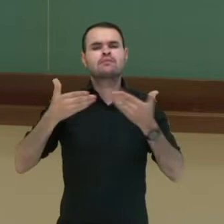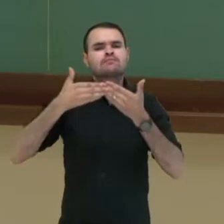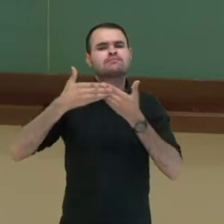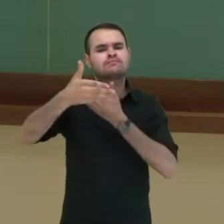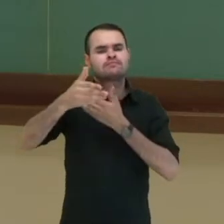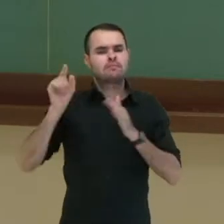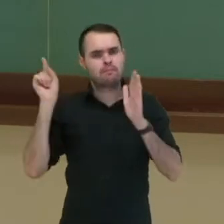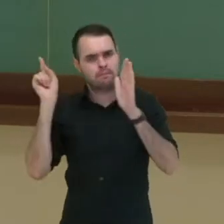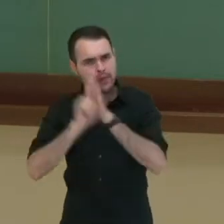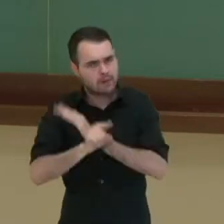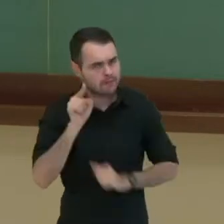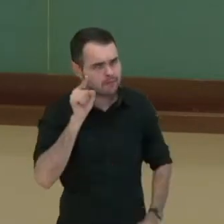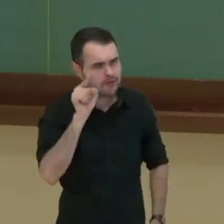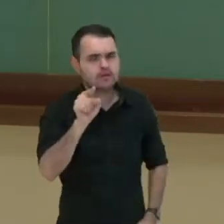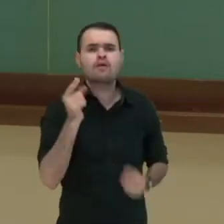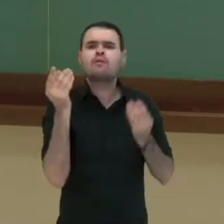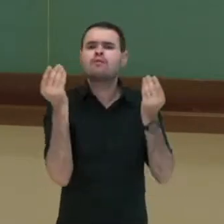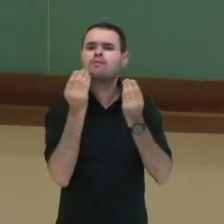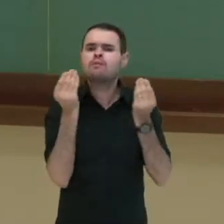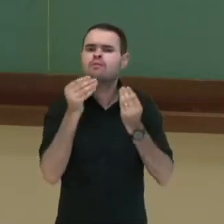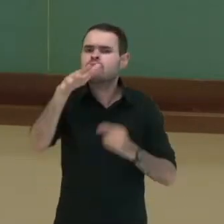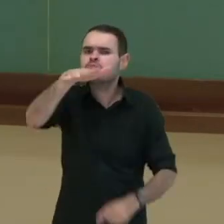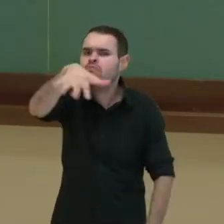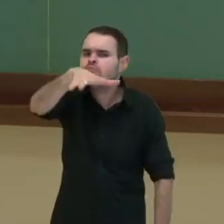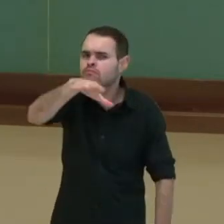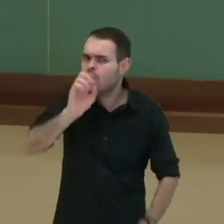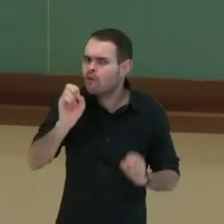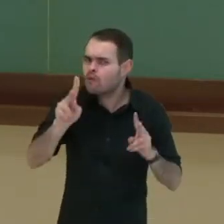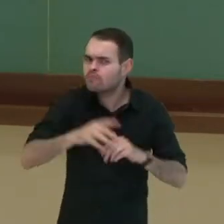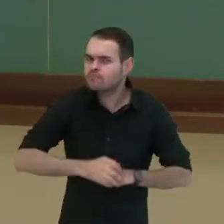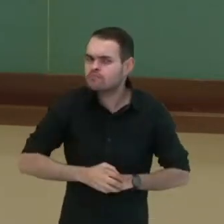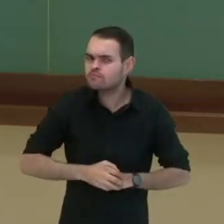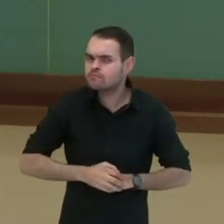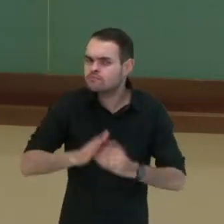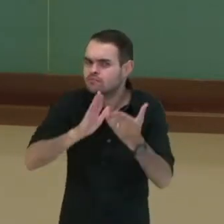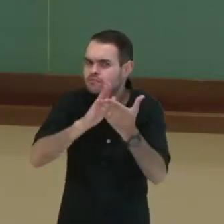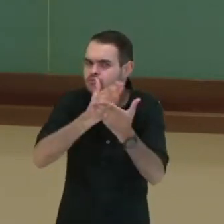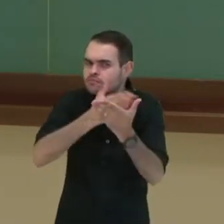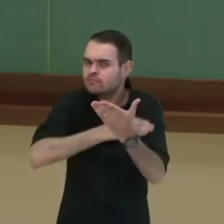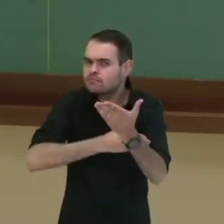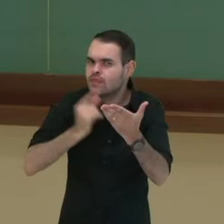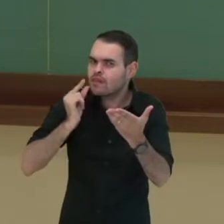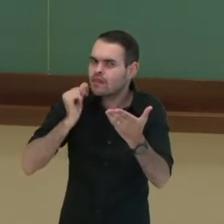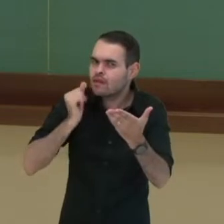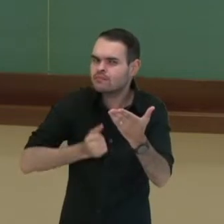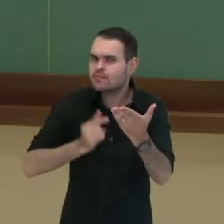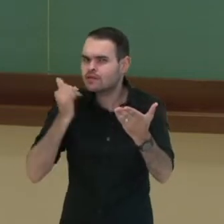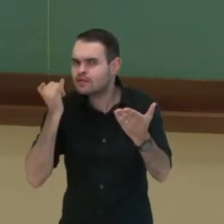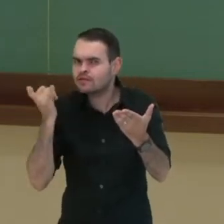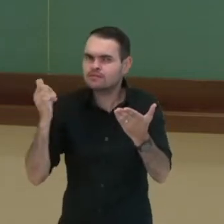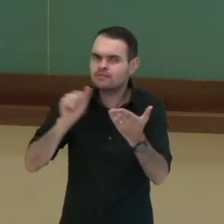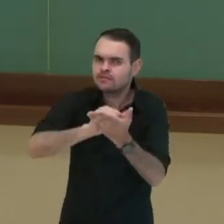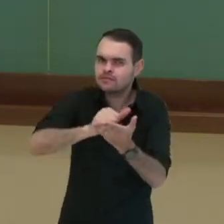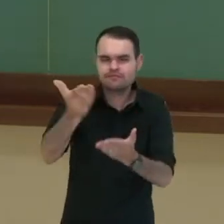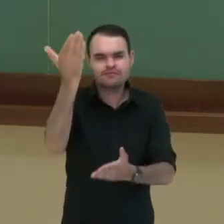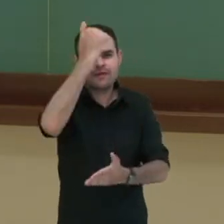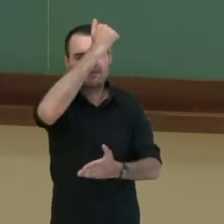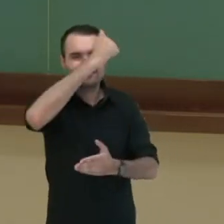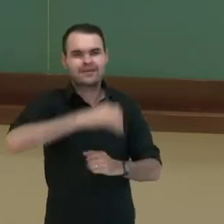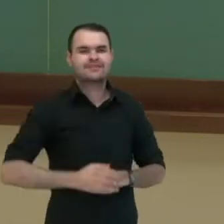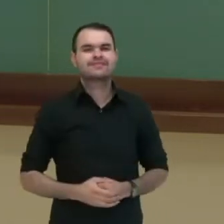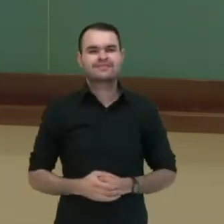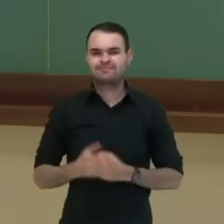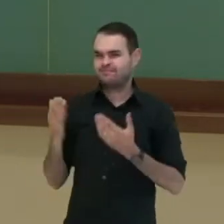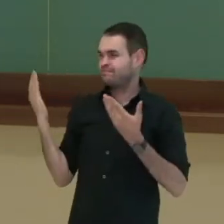quero perguntar para você, como que está o espaço aí? Tá ok? Caderno na mão, lápis, caneta, isso é muito bom. Então bora